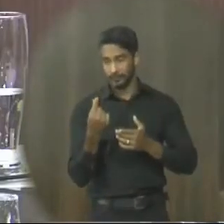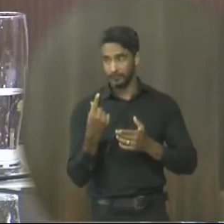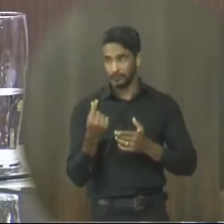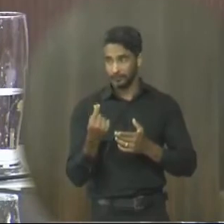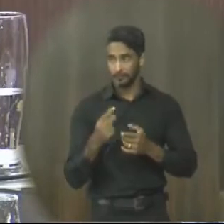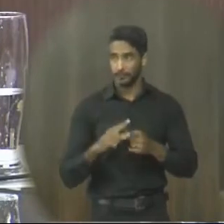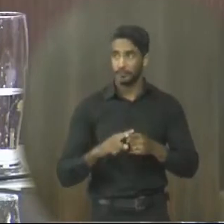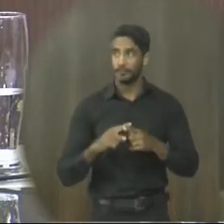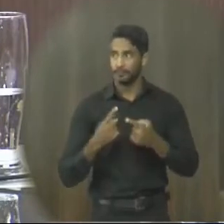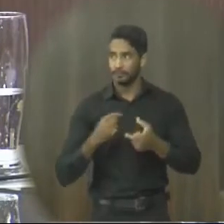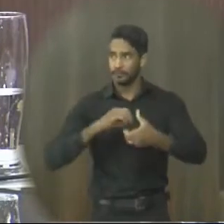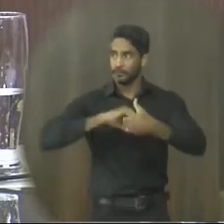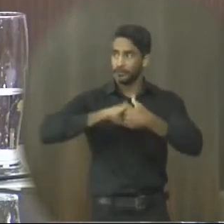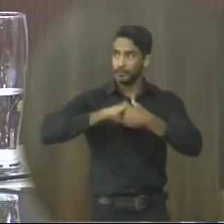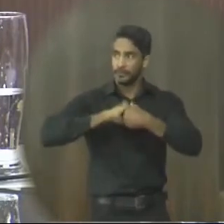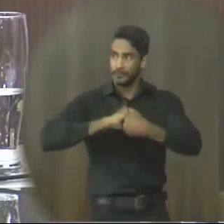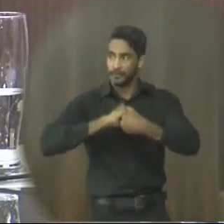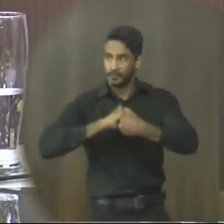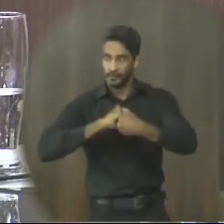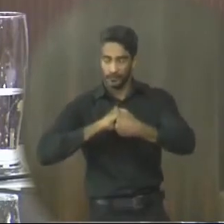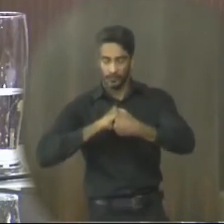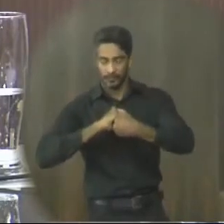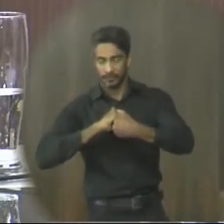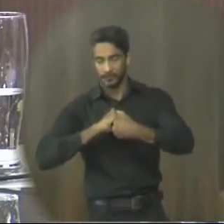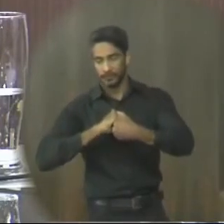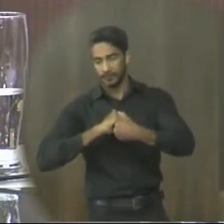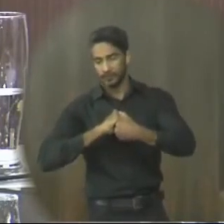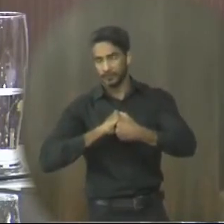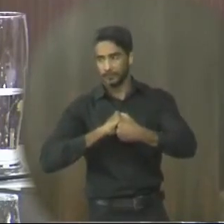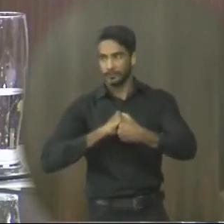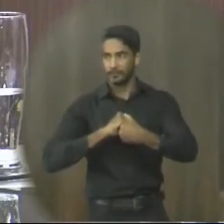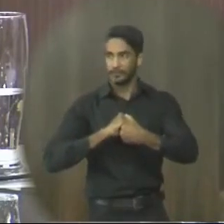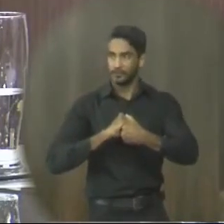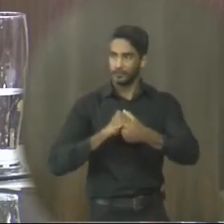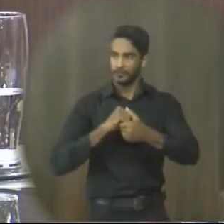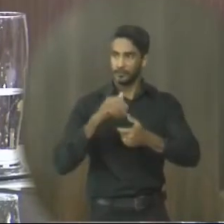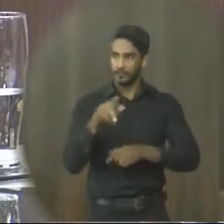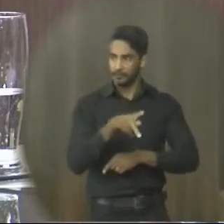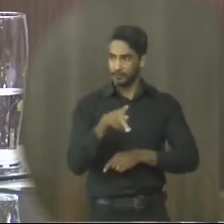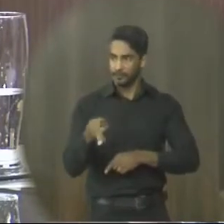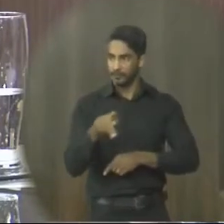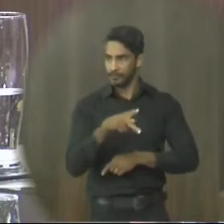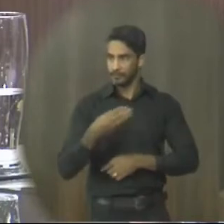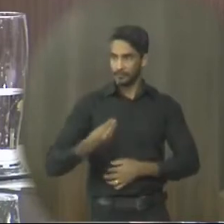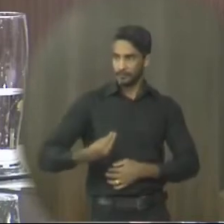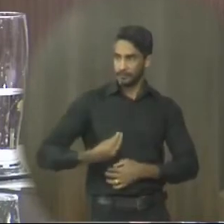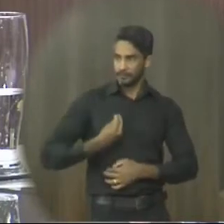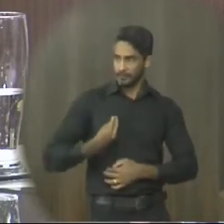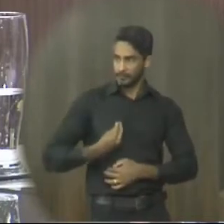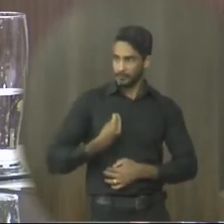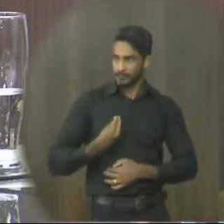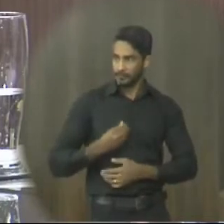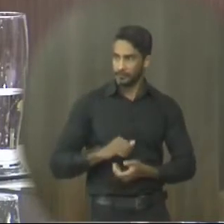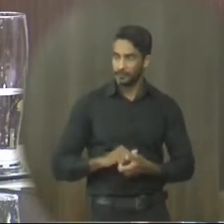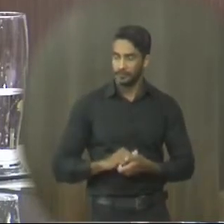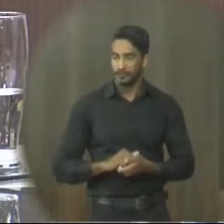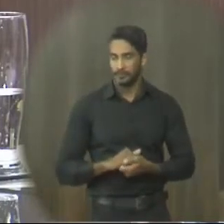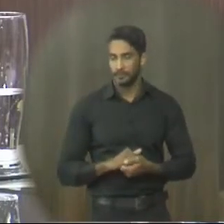ausentando, mas eu cumprimento as nossas educadoras ali presentes.